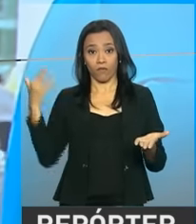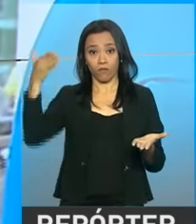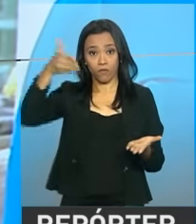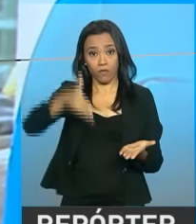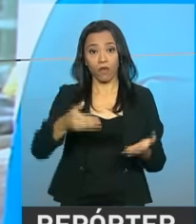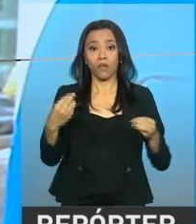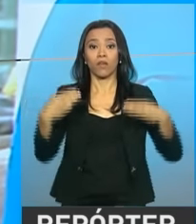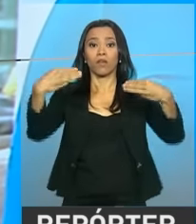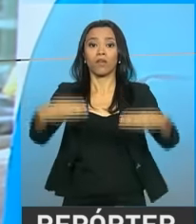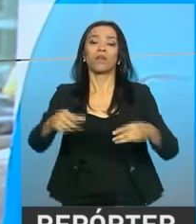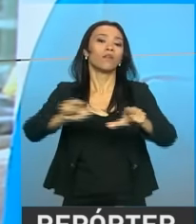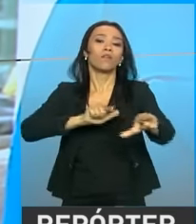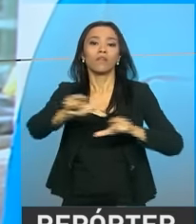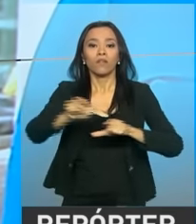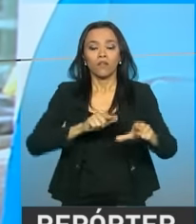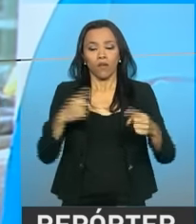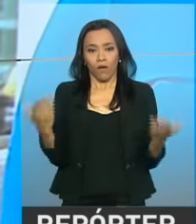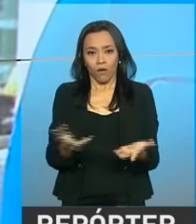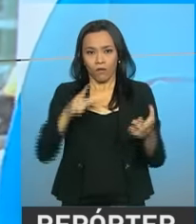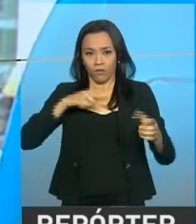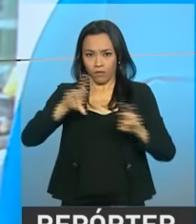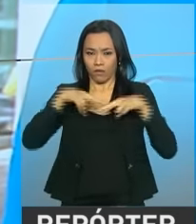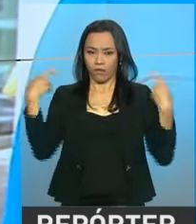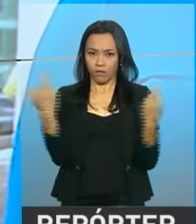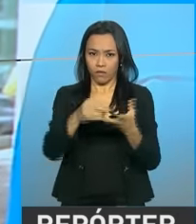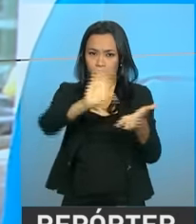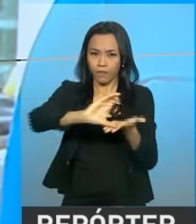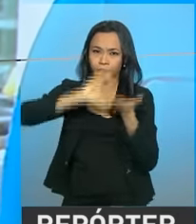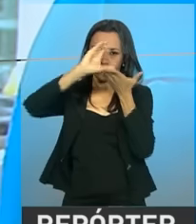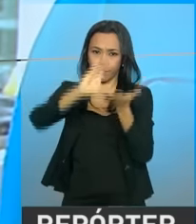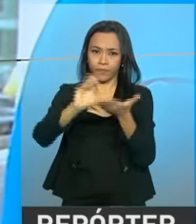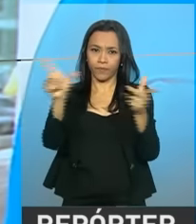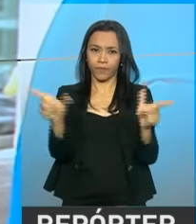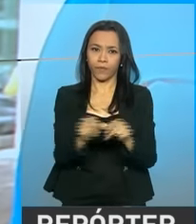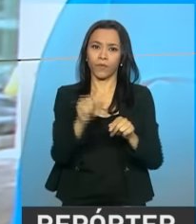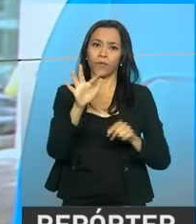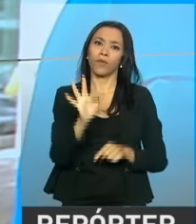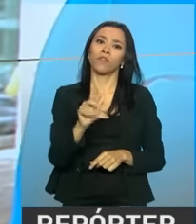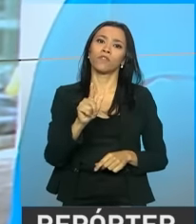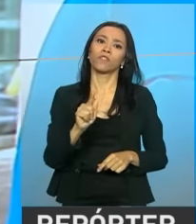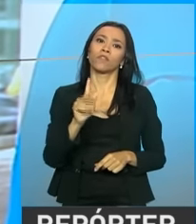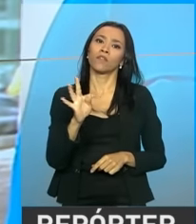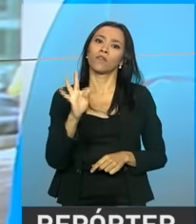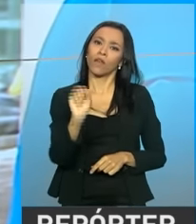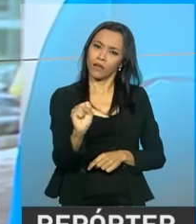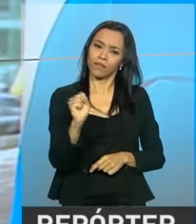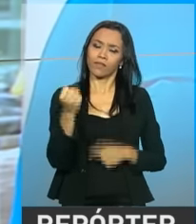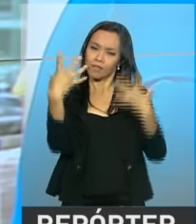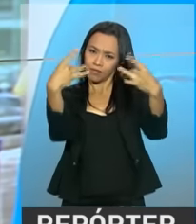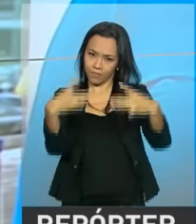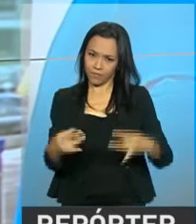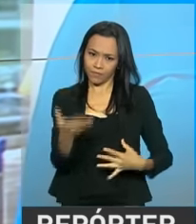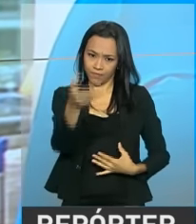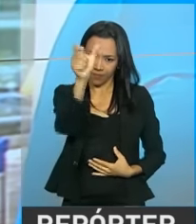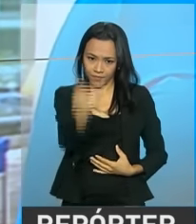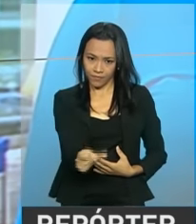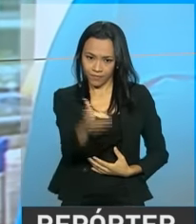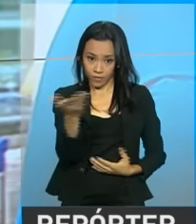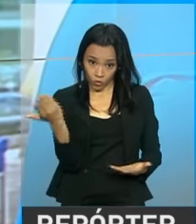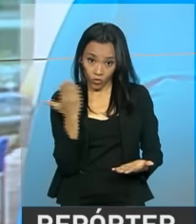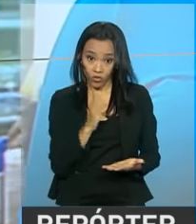Trabalho porque hoje tem reunião do conselho curador do FGTS Gabriela Noronha traz os detalhes pra gente Gabriela essa reunião